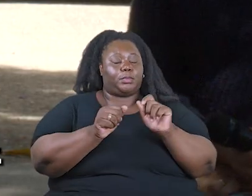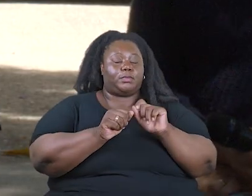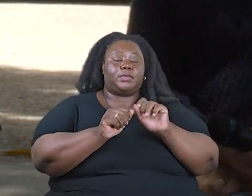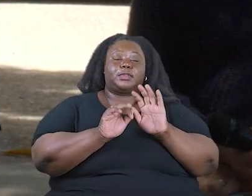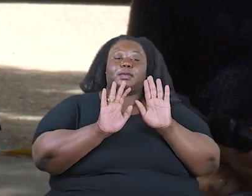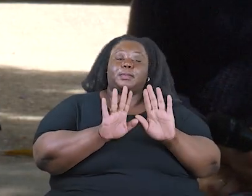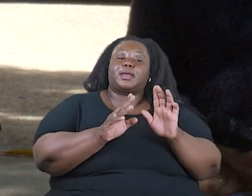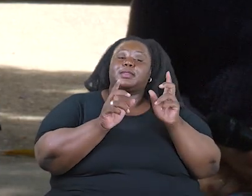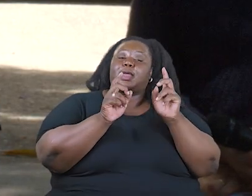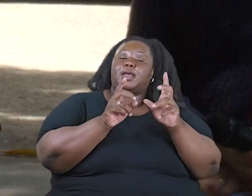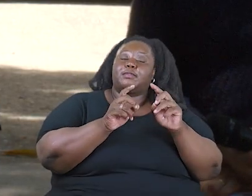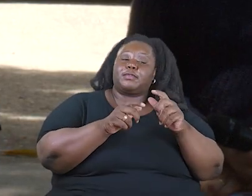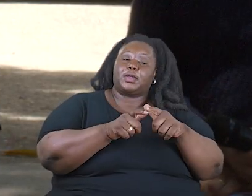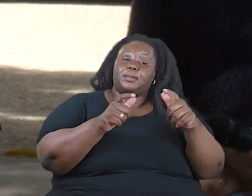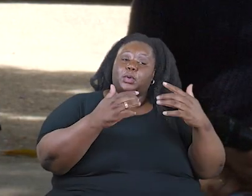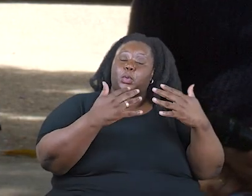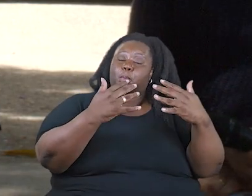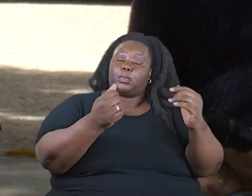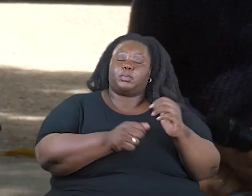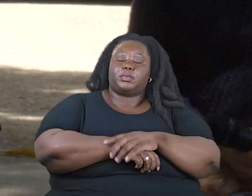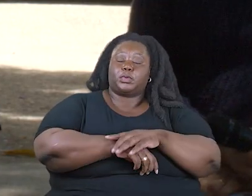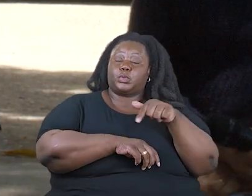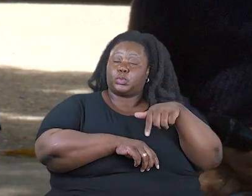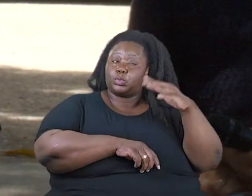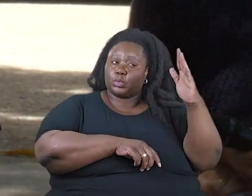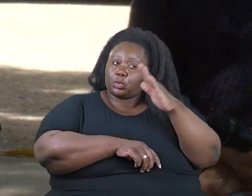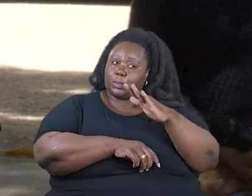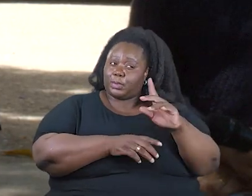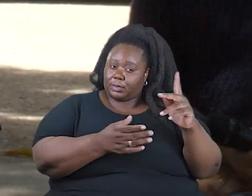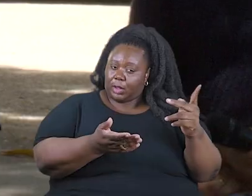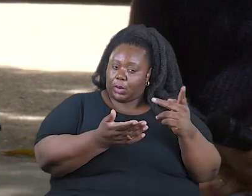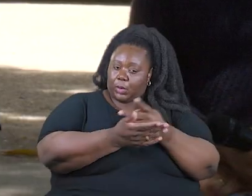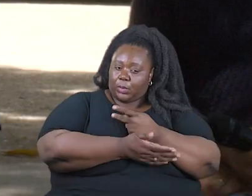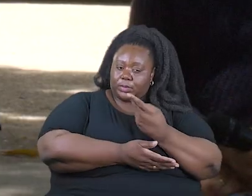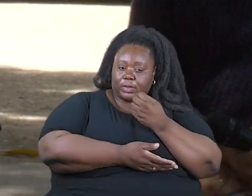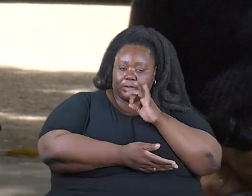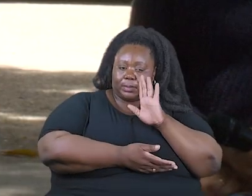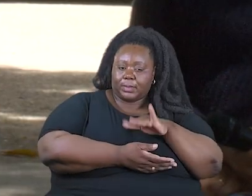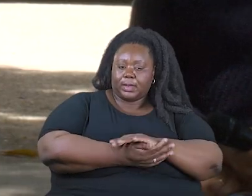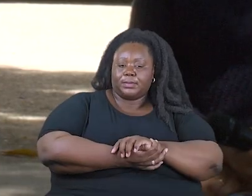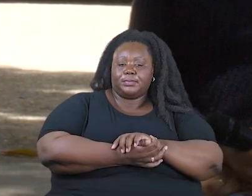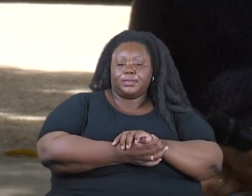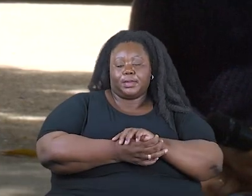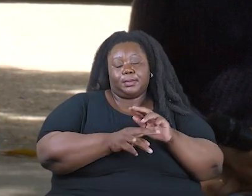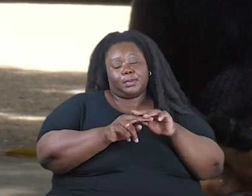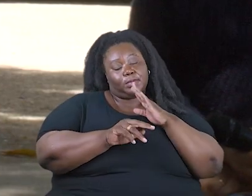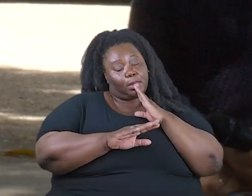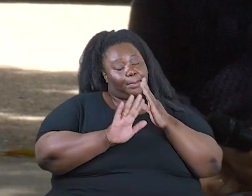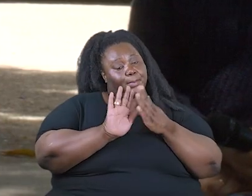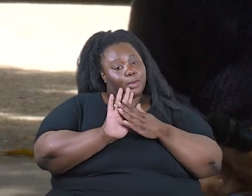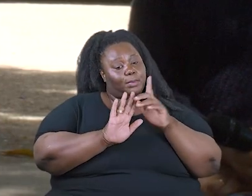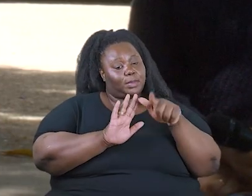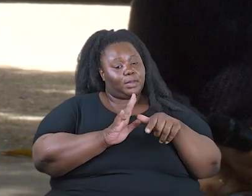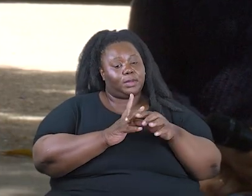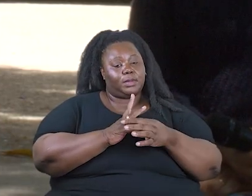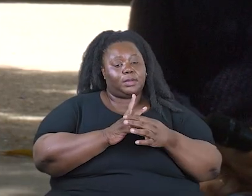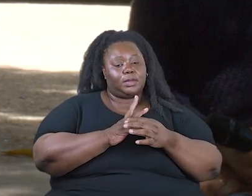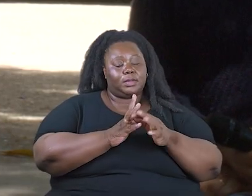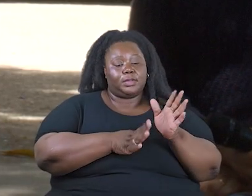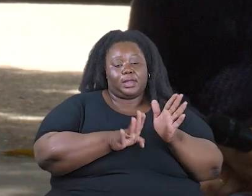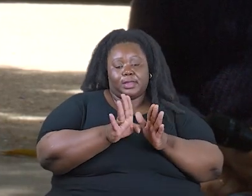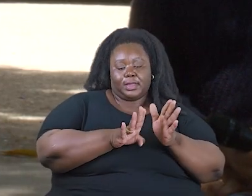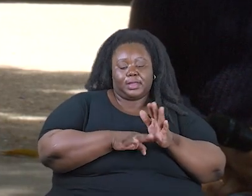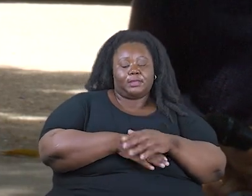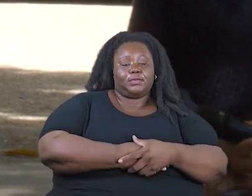produzir, mas essa venda para o grande público no Brasil, ela acontece bem assim, apesar de a proposta ser essa de